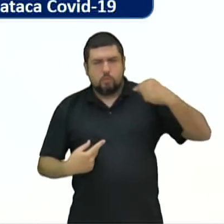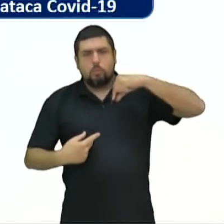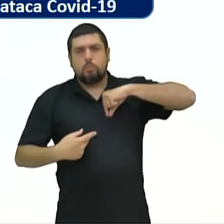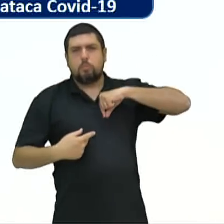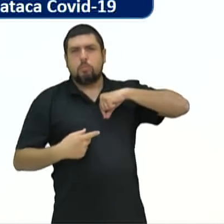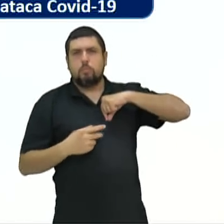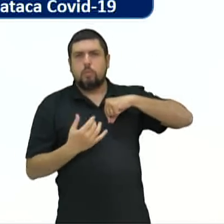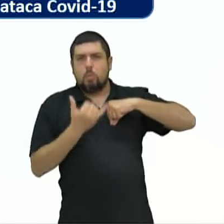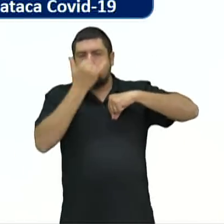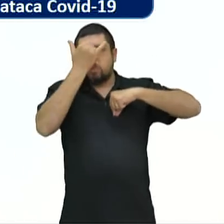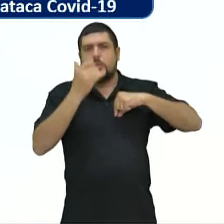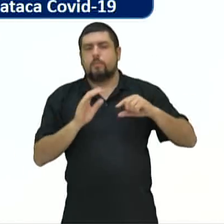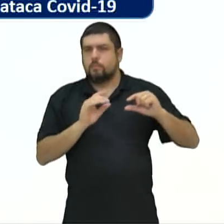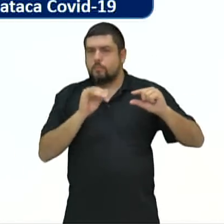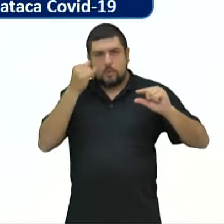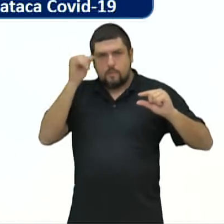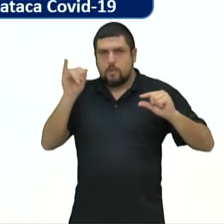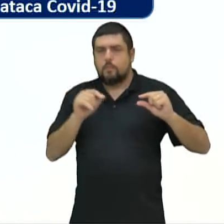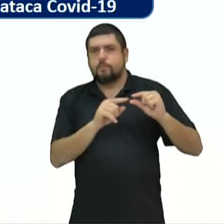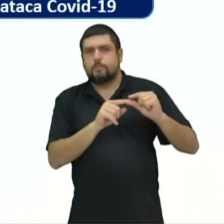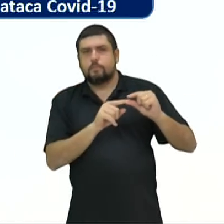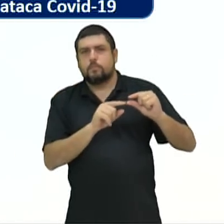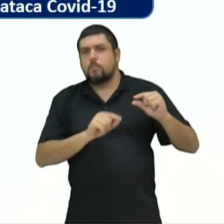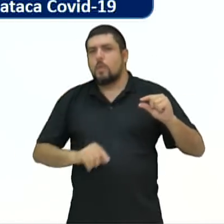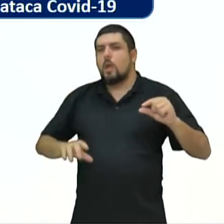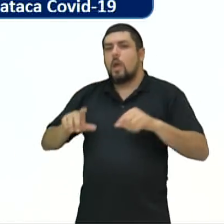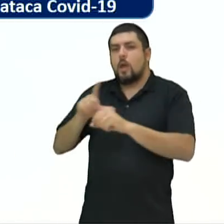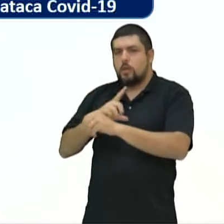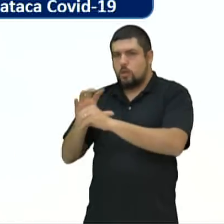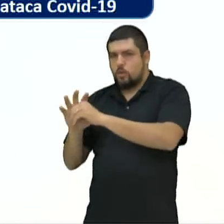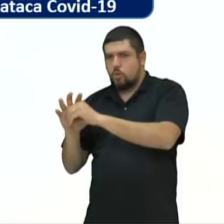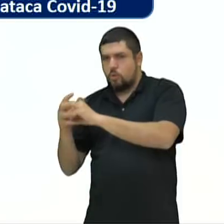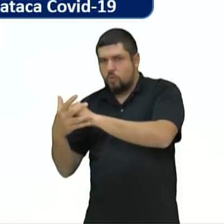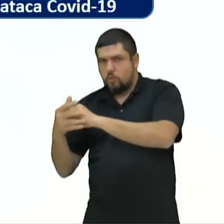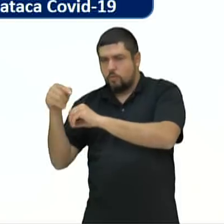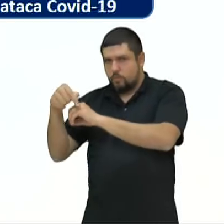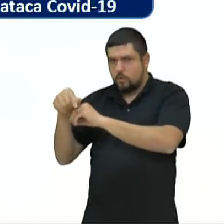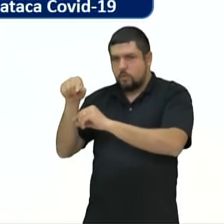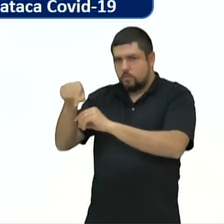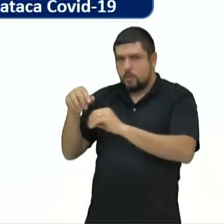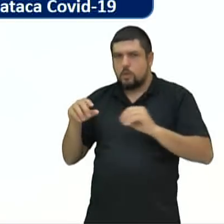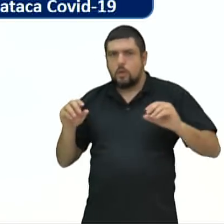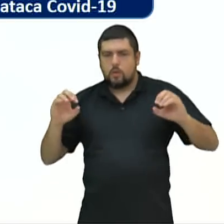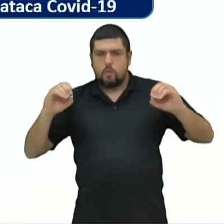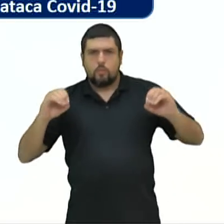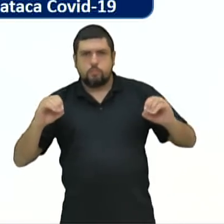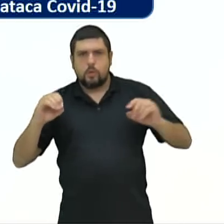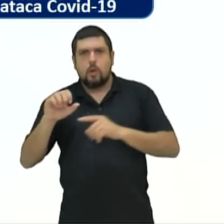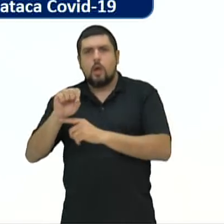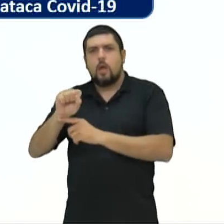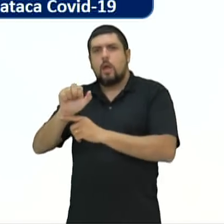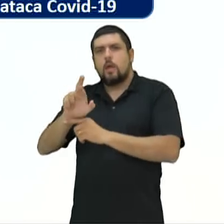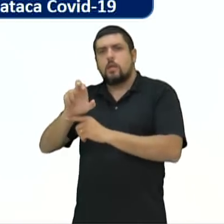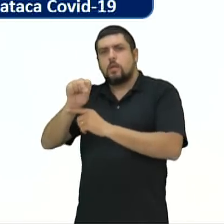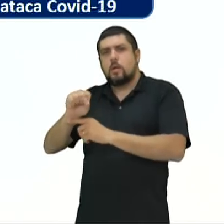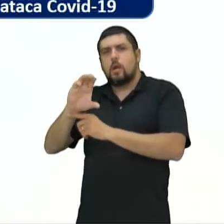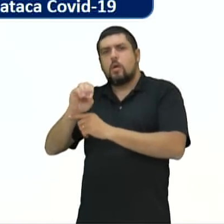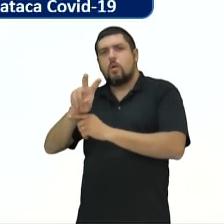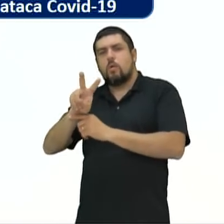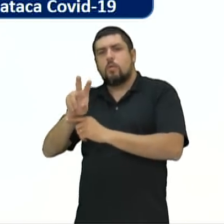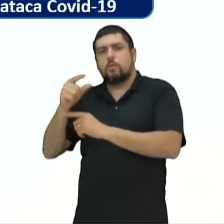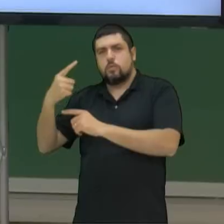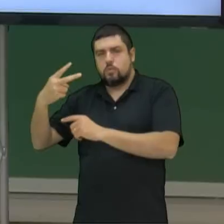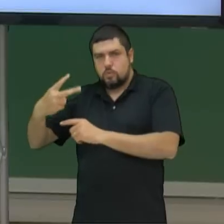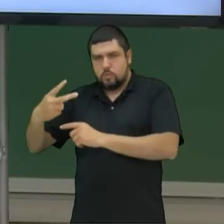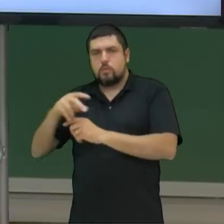complicação. Depois eles foram lá no vírus do Covid-19, ali está SARS-CoV-2, né, que é outro nome que a gente dá para ele